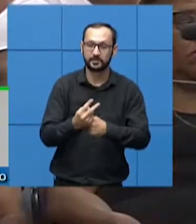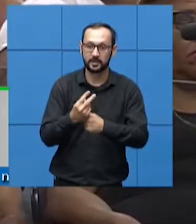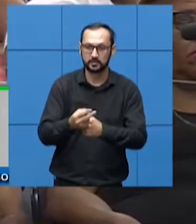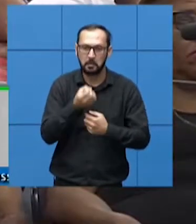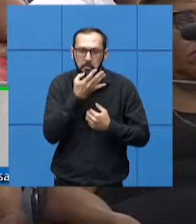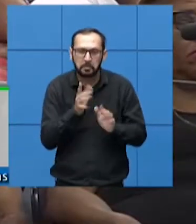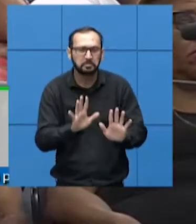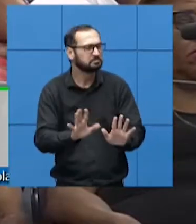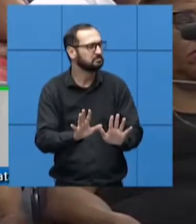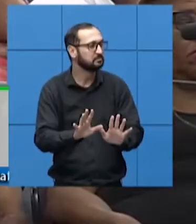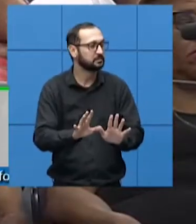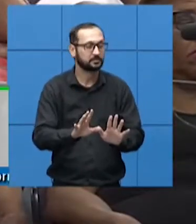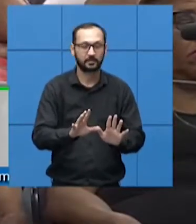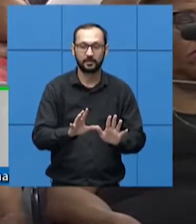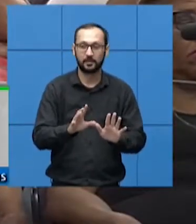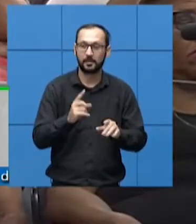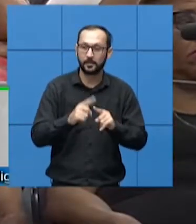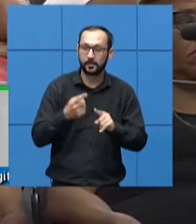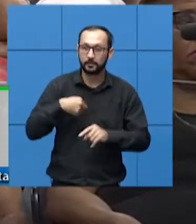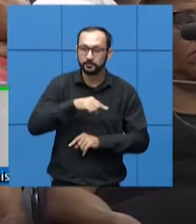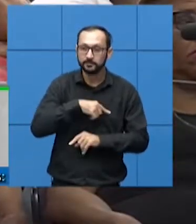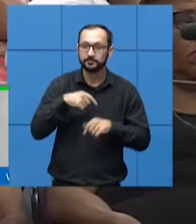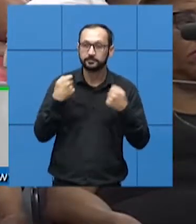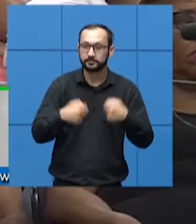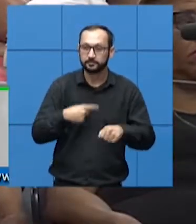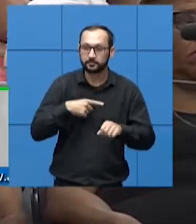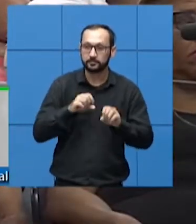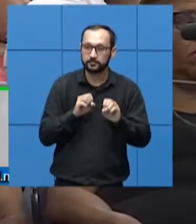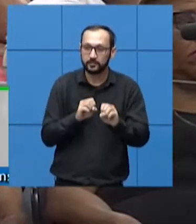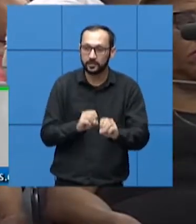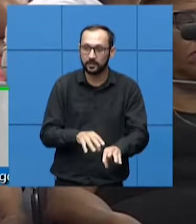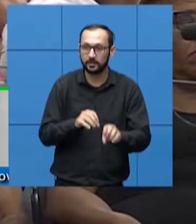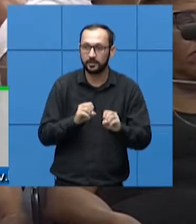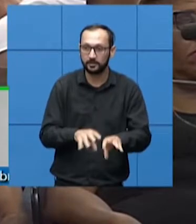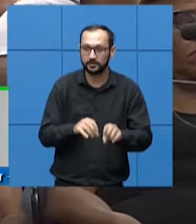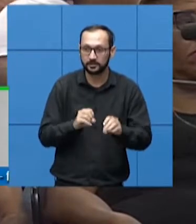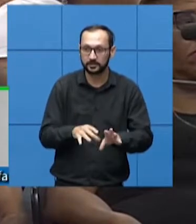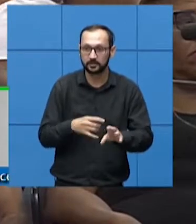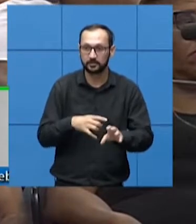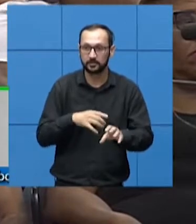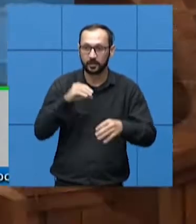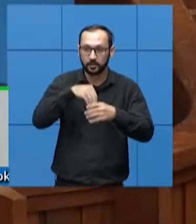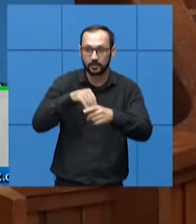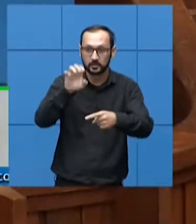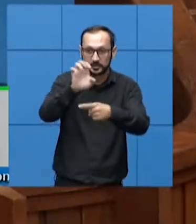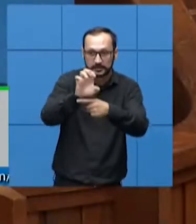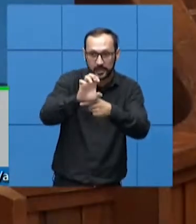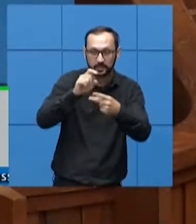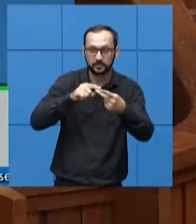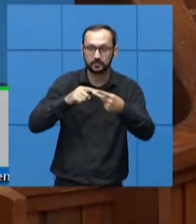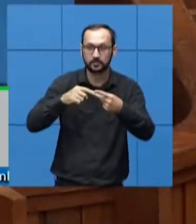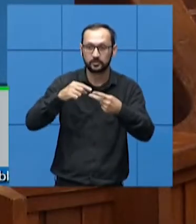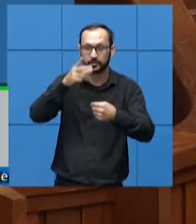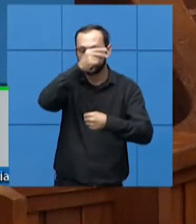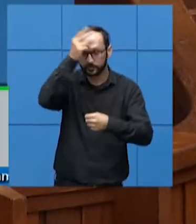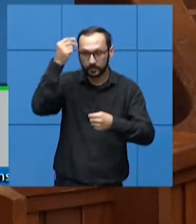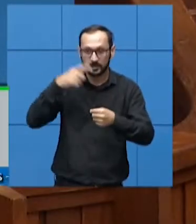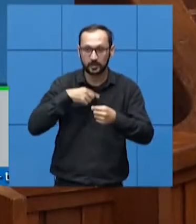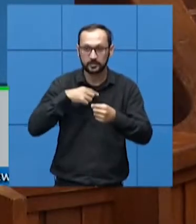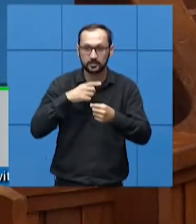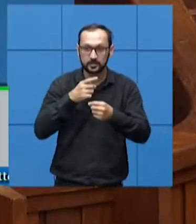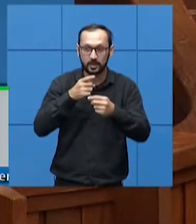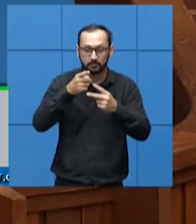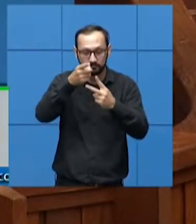bom? Não é bom, porque nós precisamos de uma educação nos estados, nos municípios, de forma